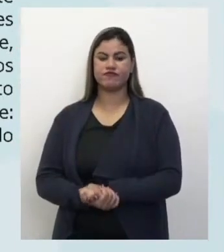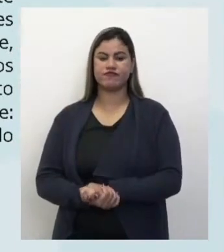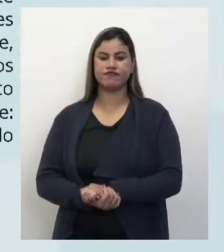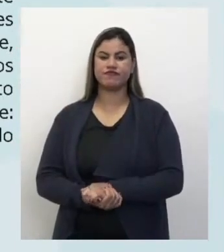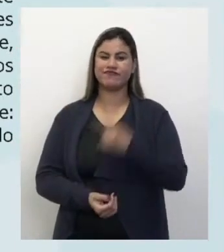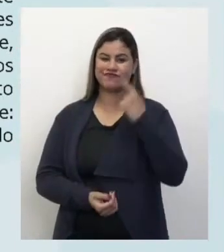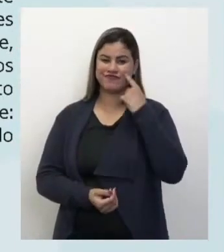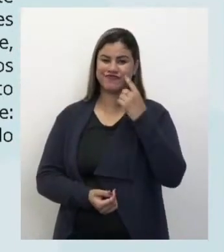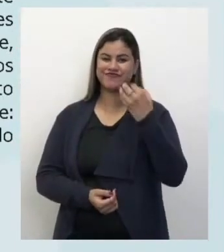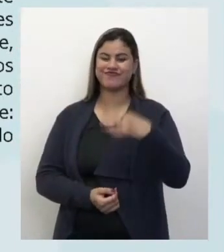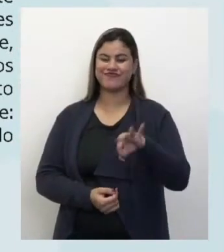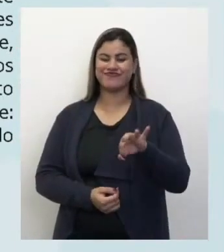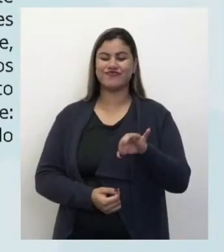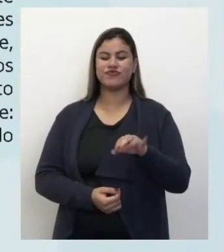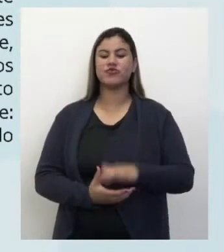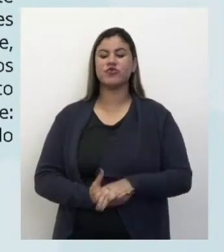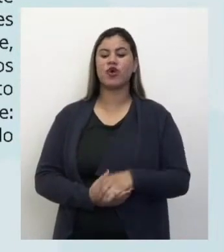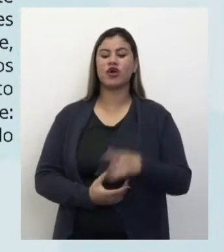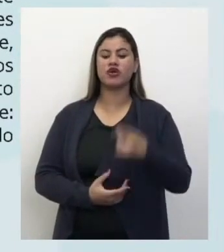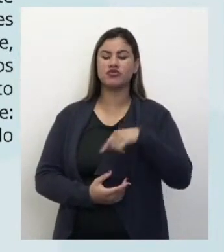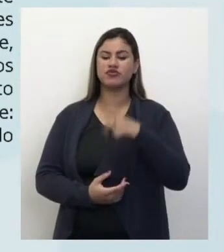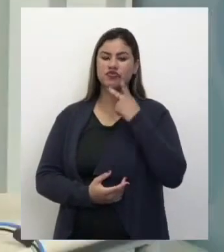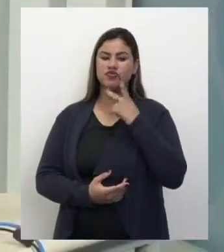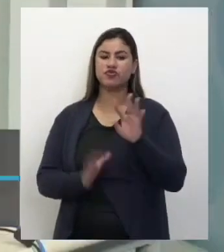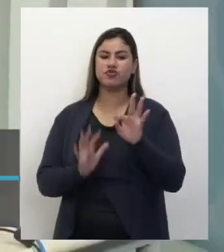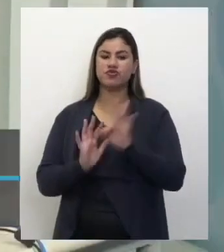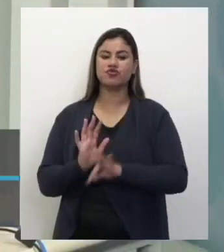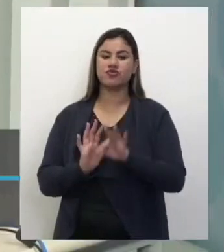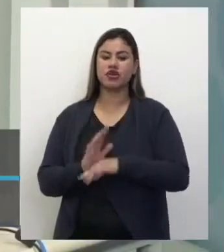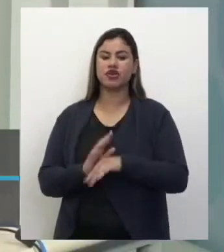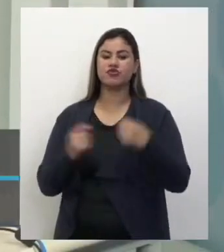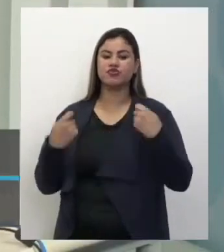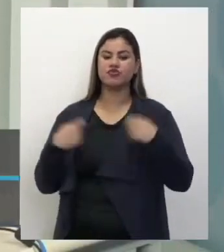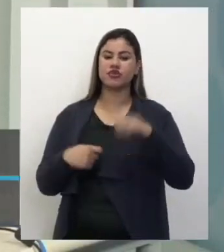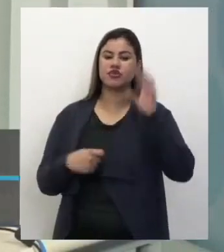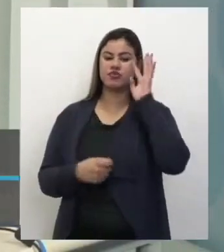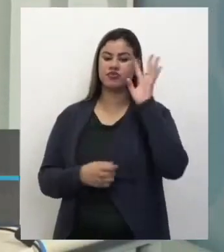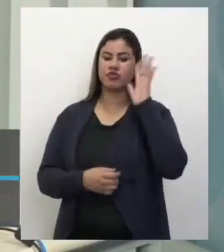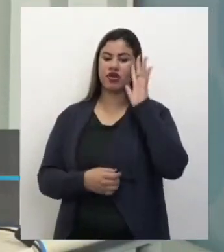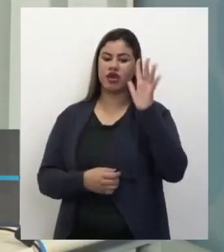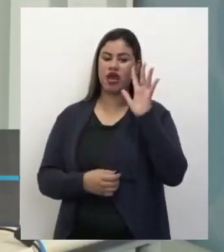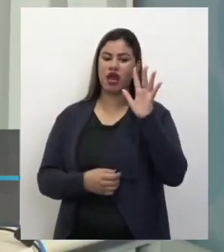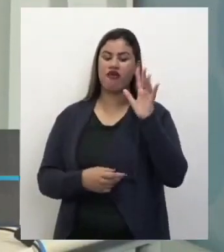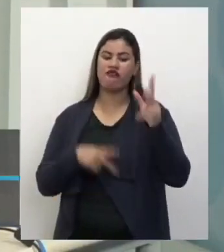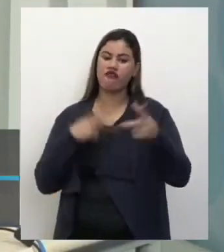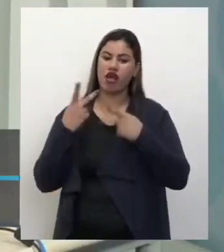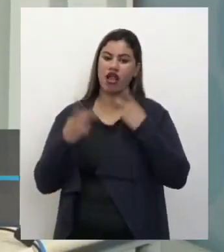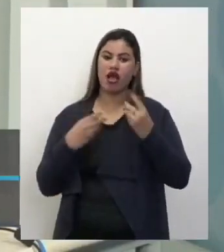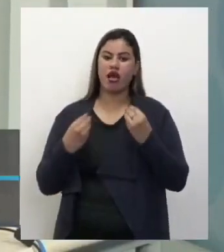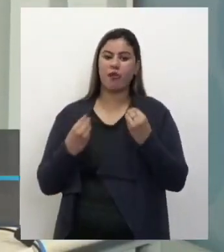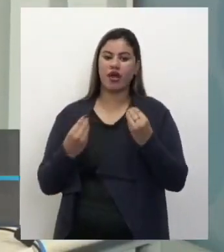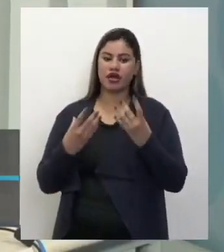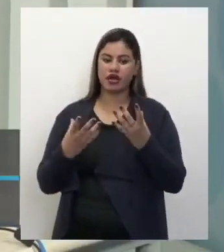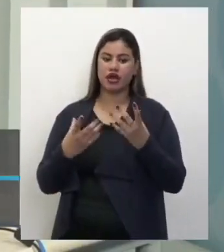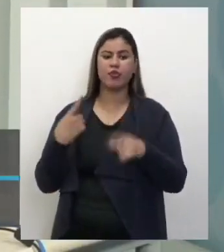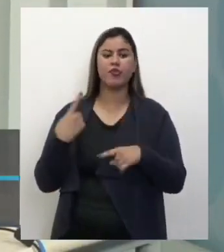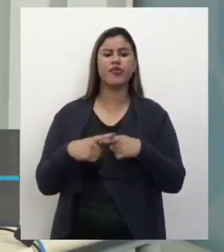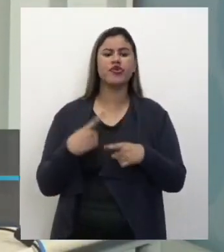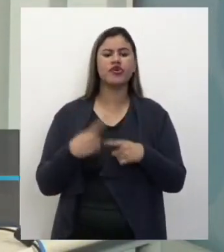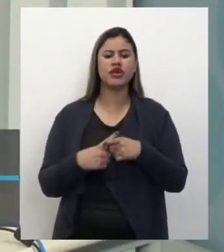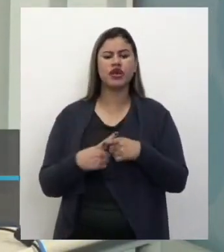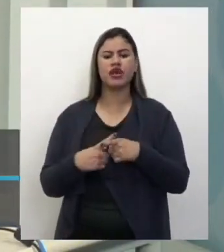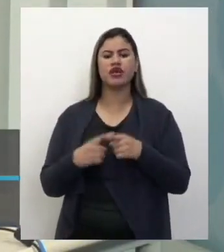isso, professor Mauro. Então, nós comentamos que o texto, você precisa pensar para quem que você vai falar, por que que você vai falar. Então, tem que